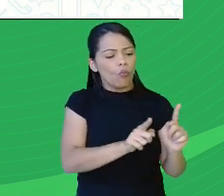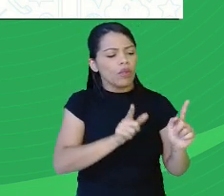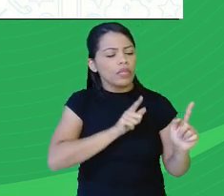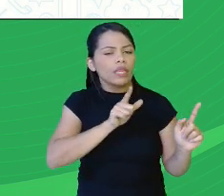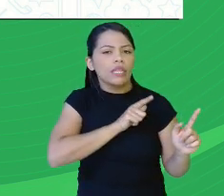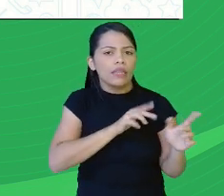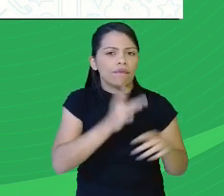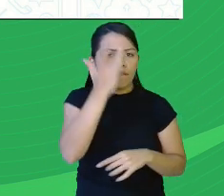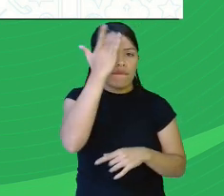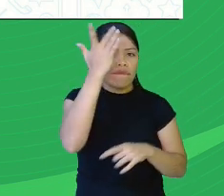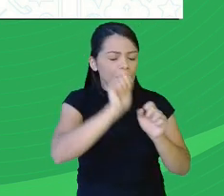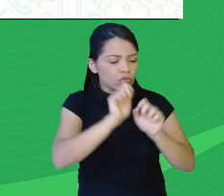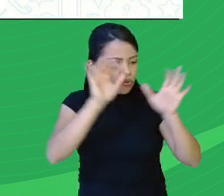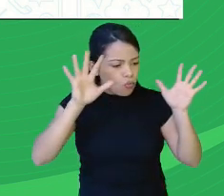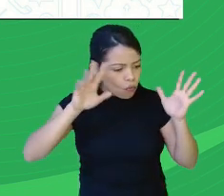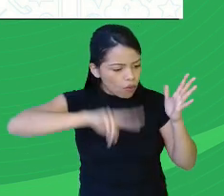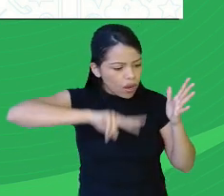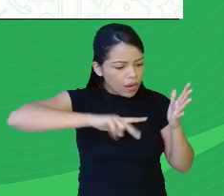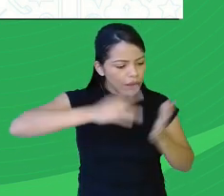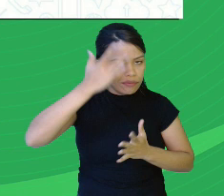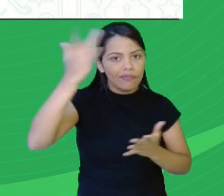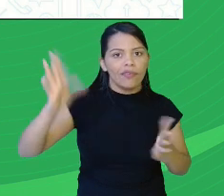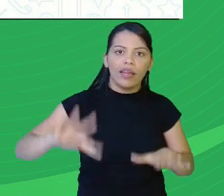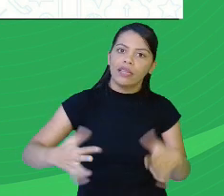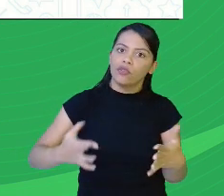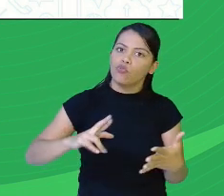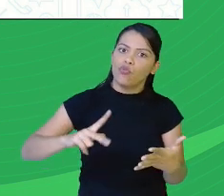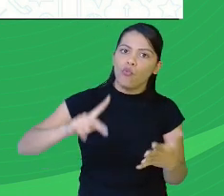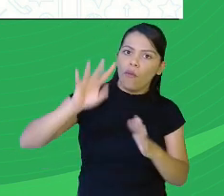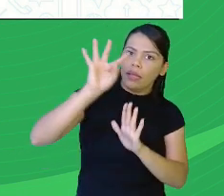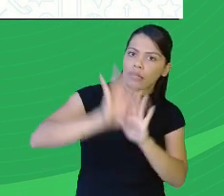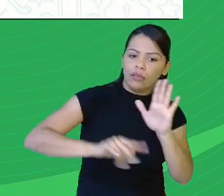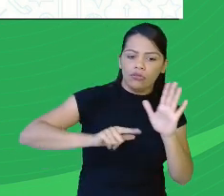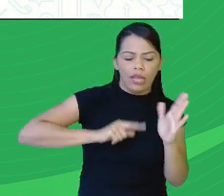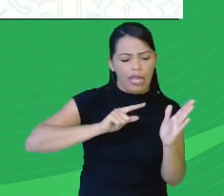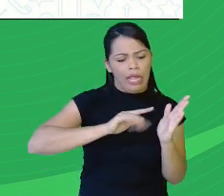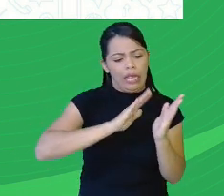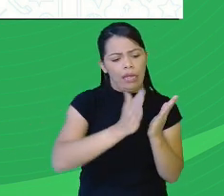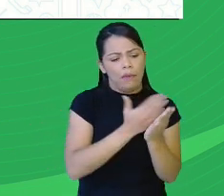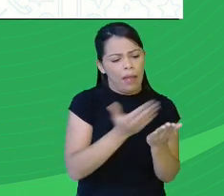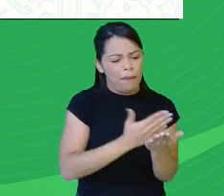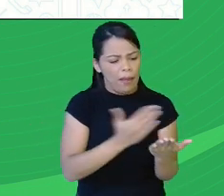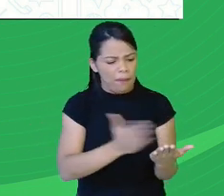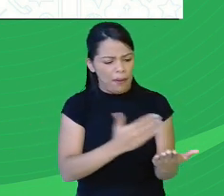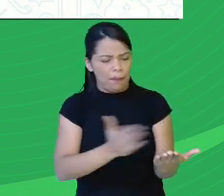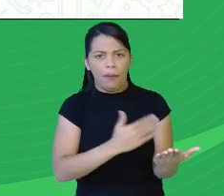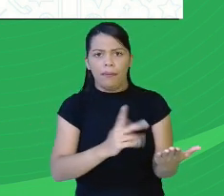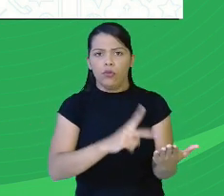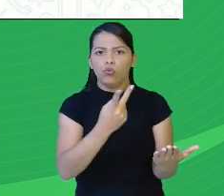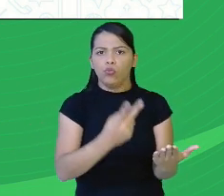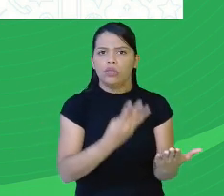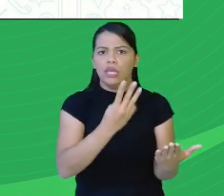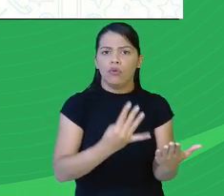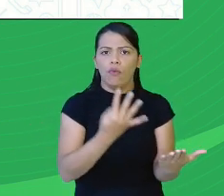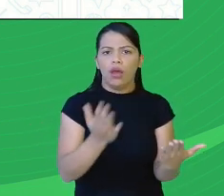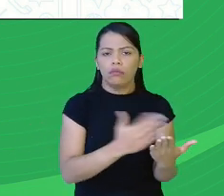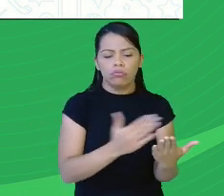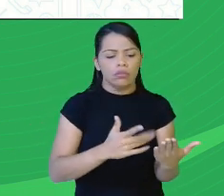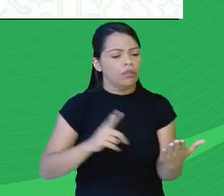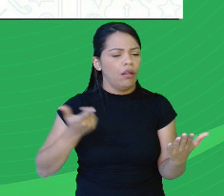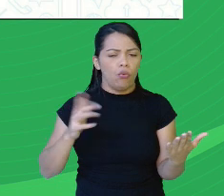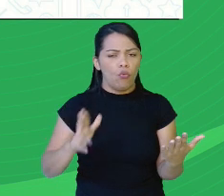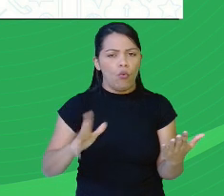fácil compreensão. E não são textos de 2, 3, 4 páginas. São textos mais curtos e